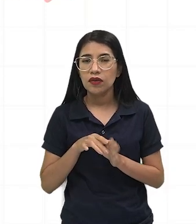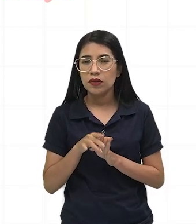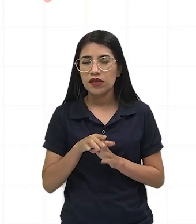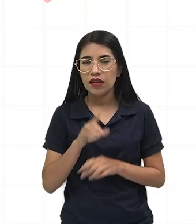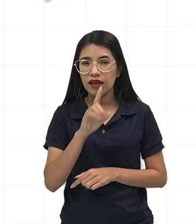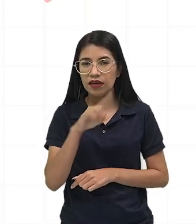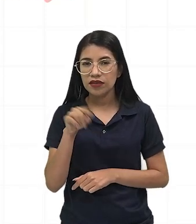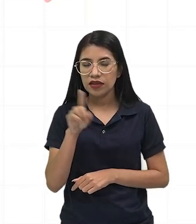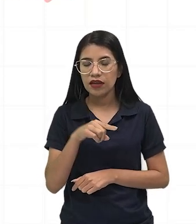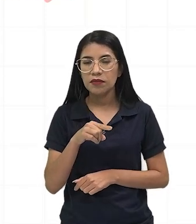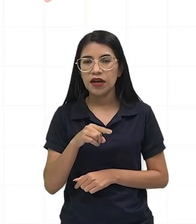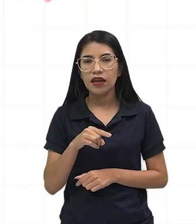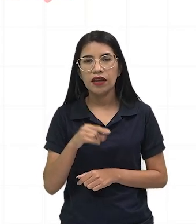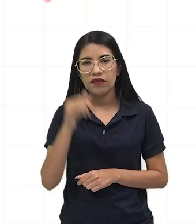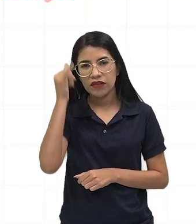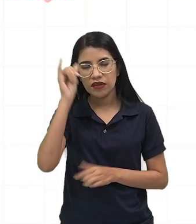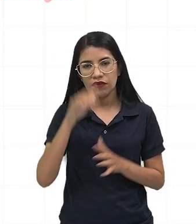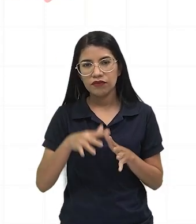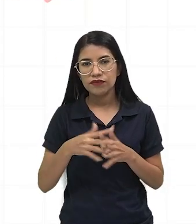ninguém. Depois vem